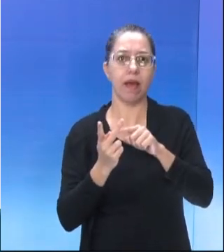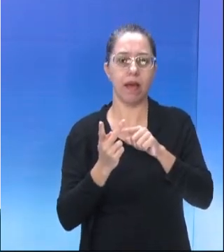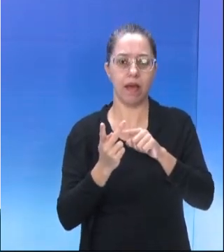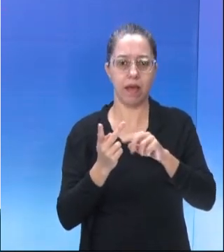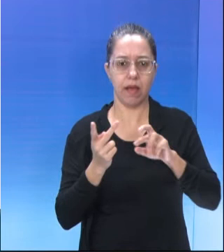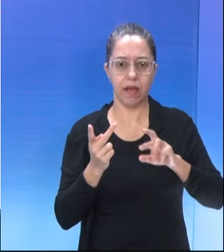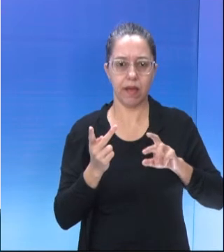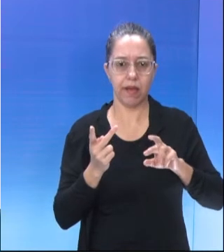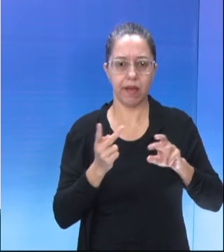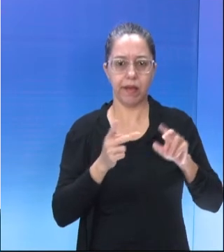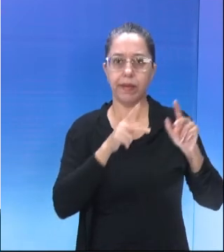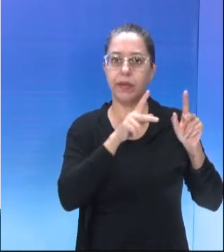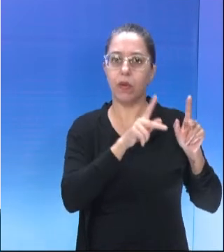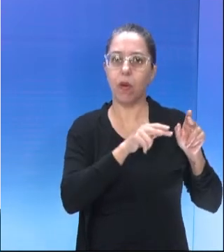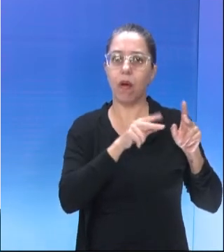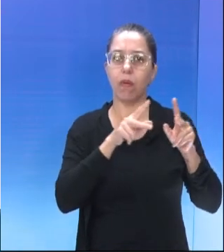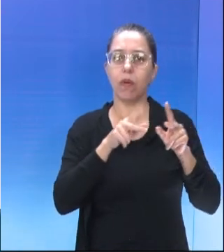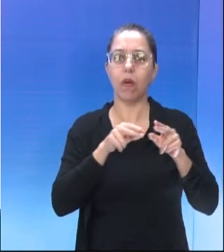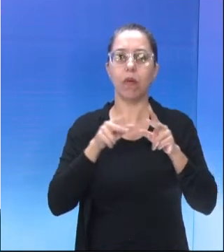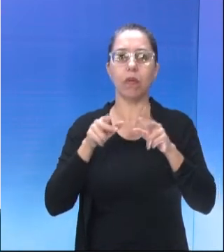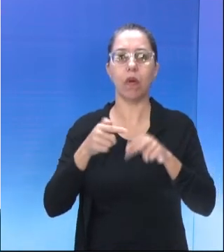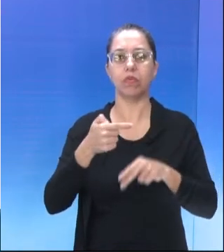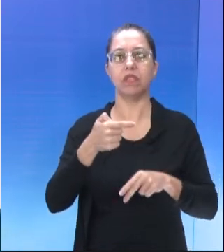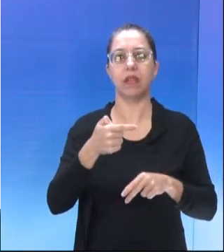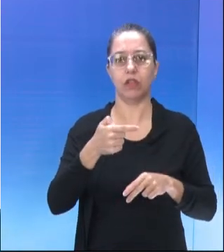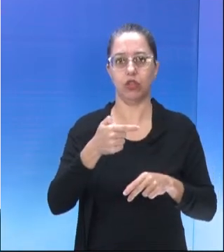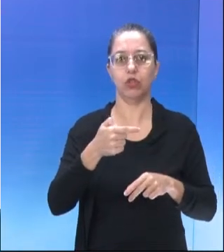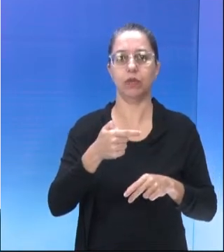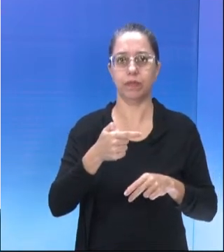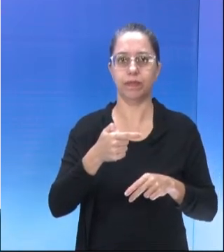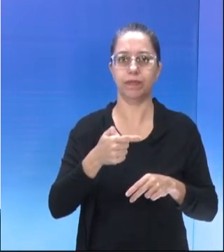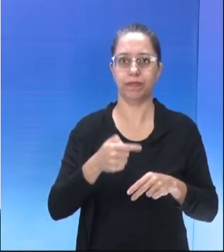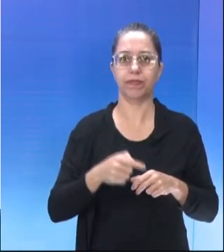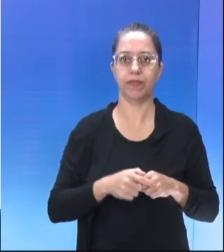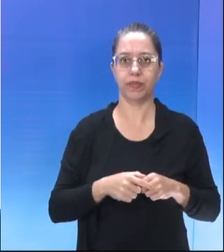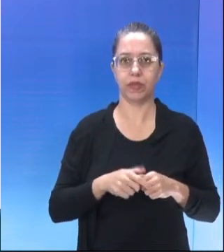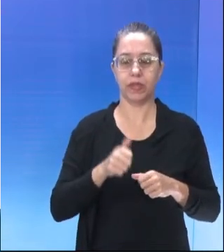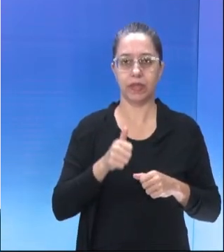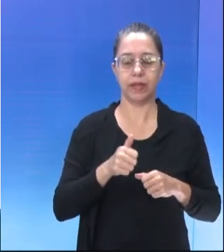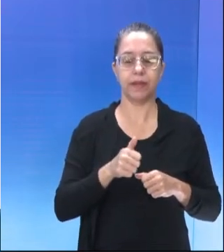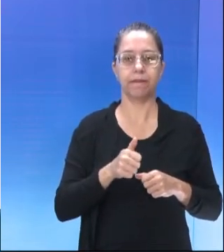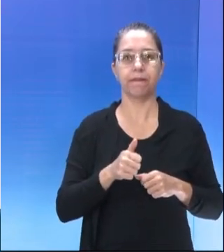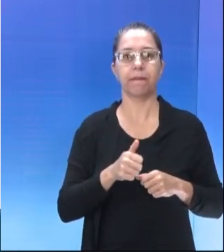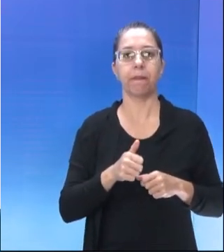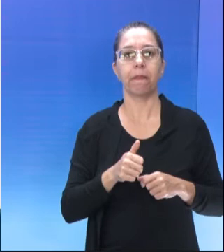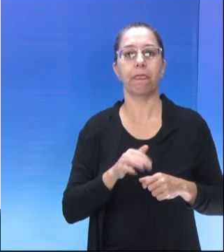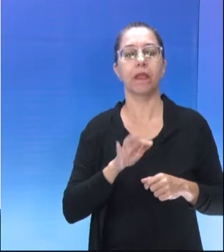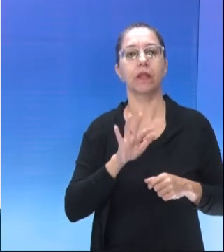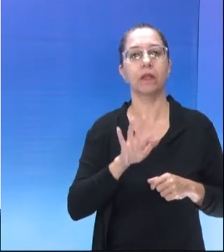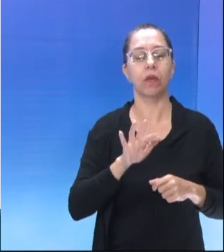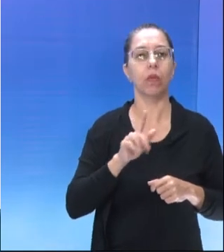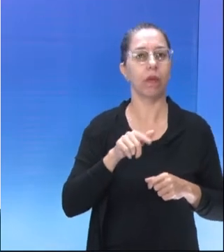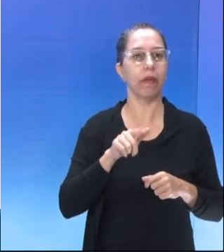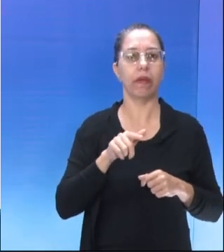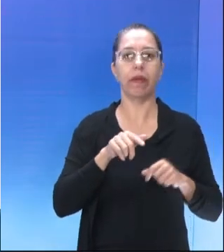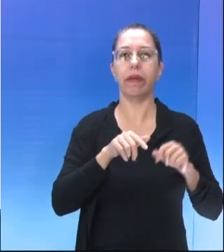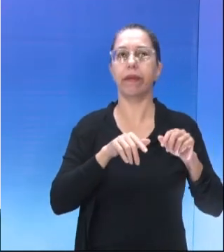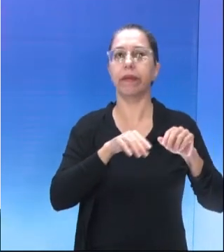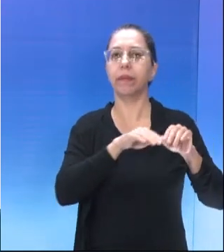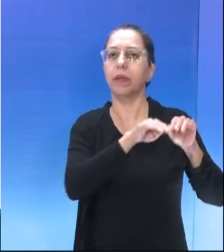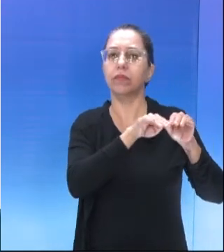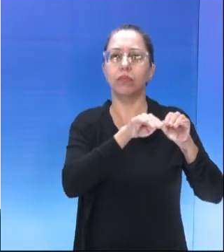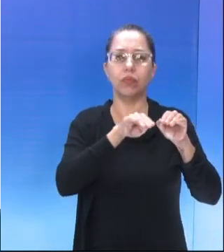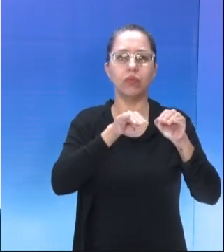você tem essa noção básica de pH, você vai entender que o pH 7, ele é uma solução